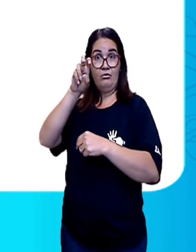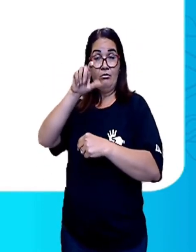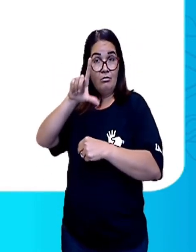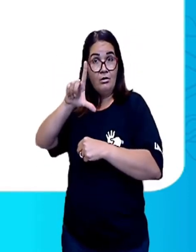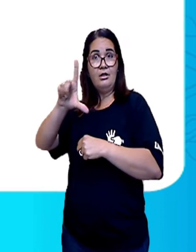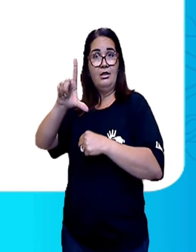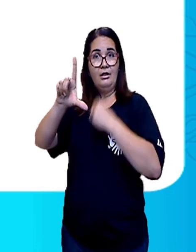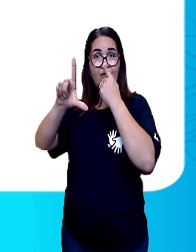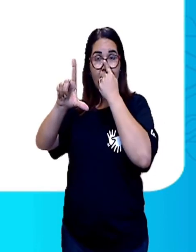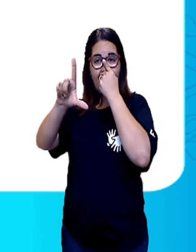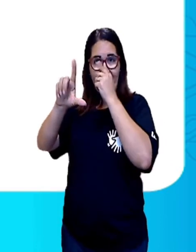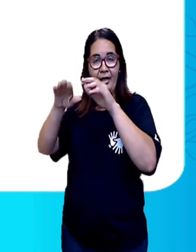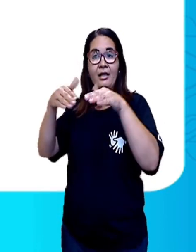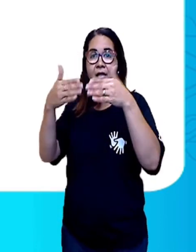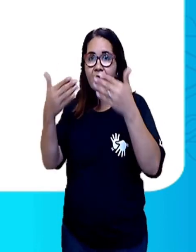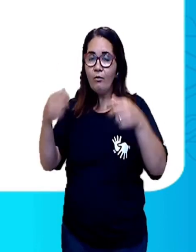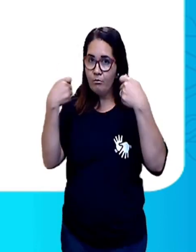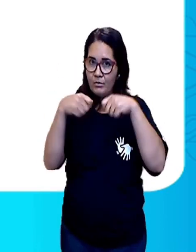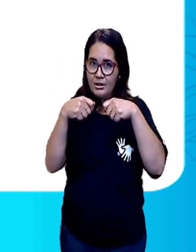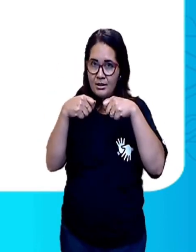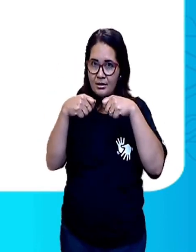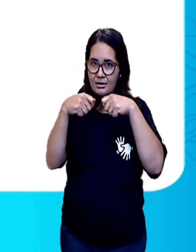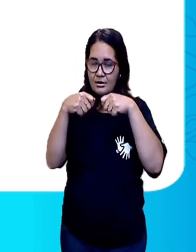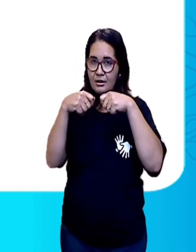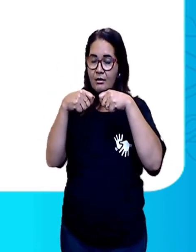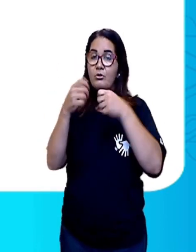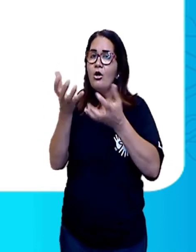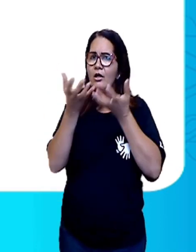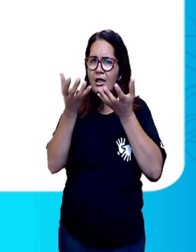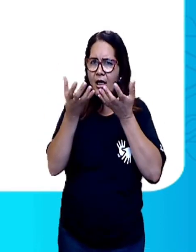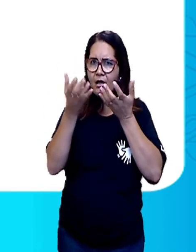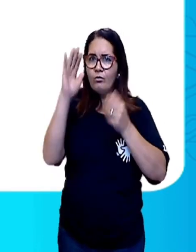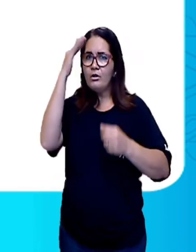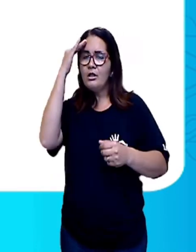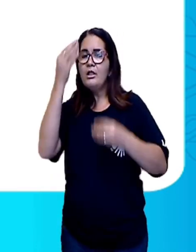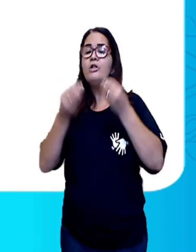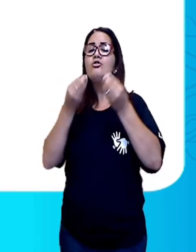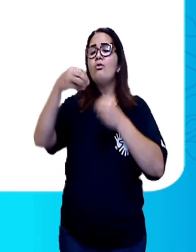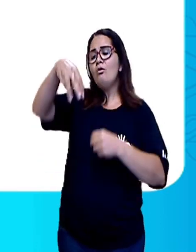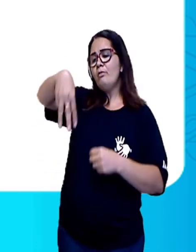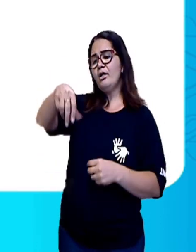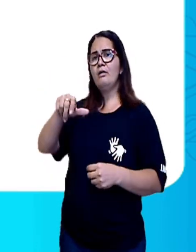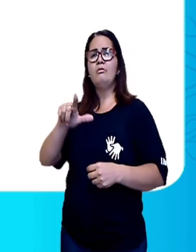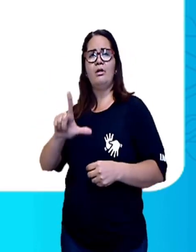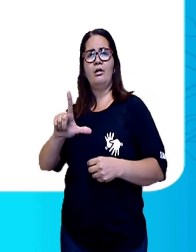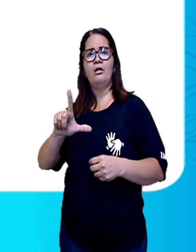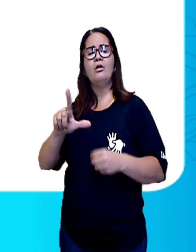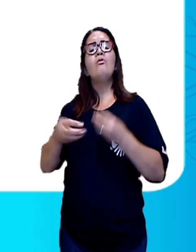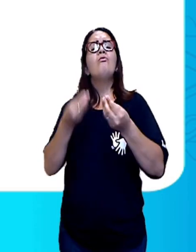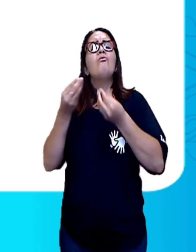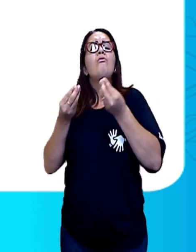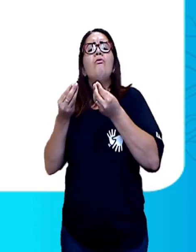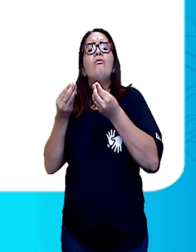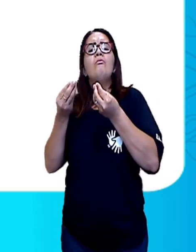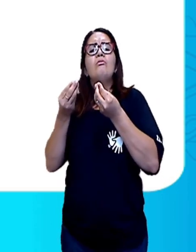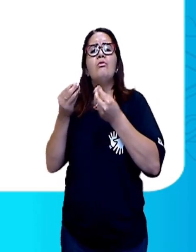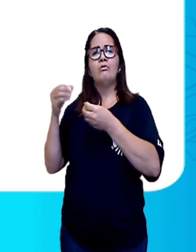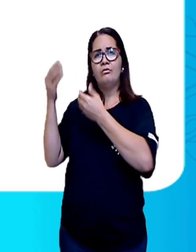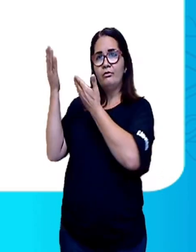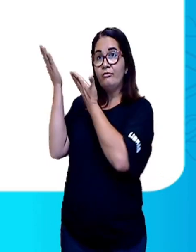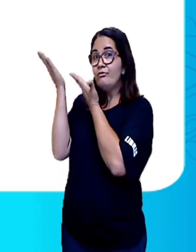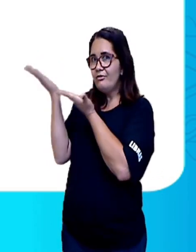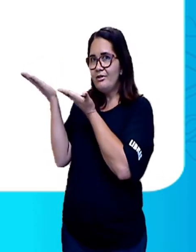quer saber em ml. Então, vamos armar a operação. Eu tenho 1000